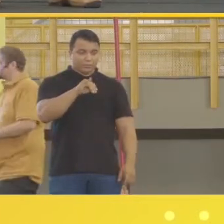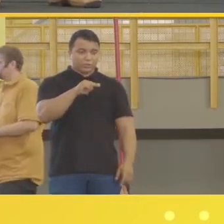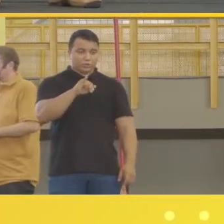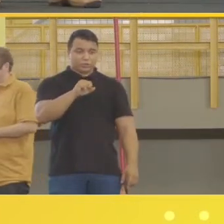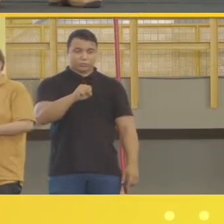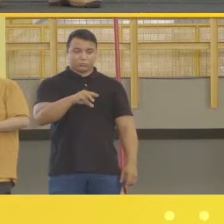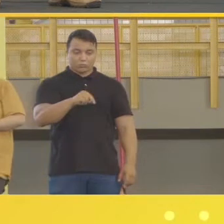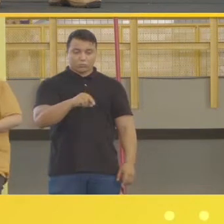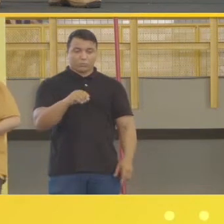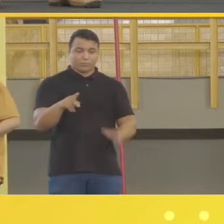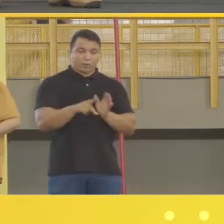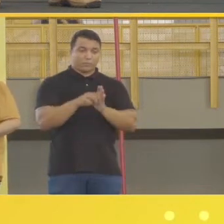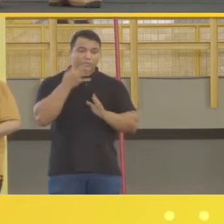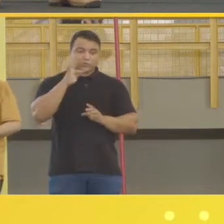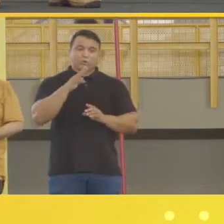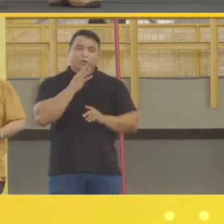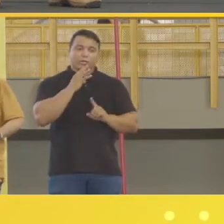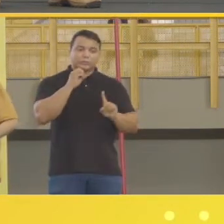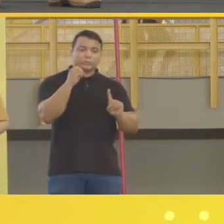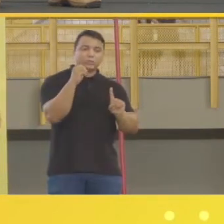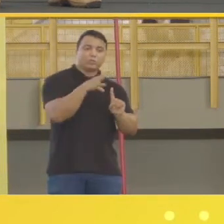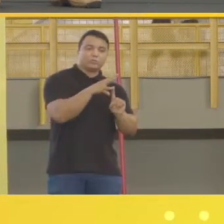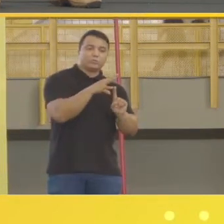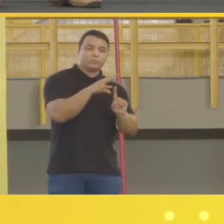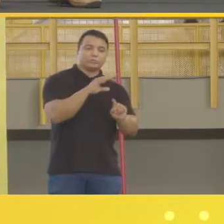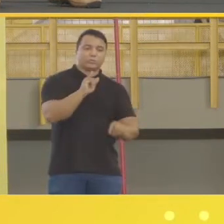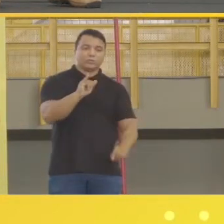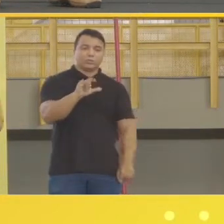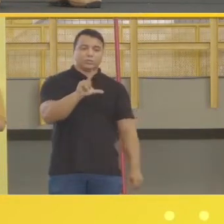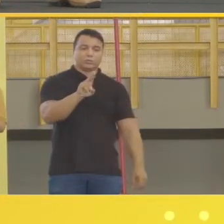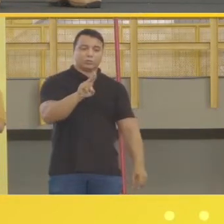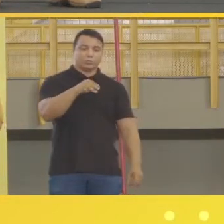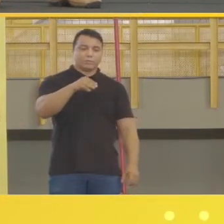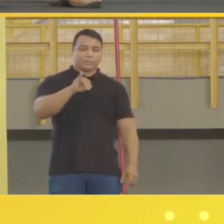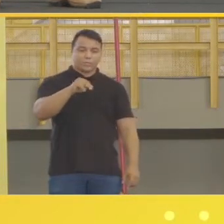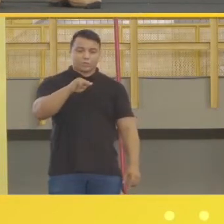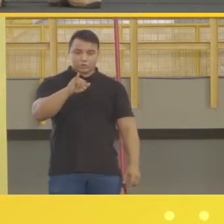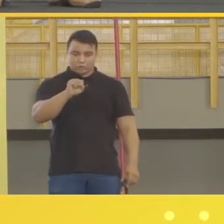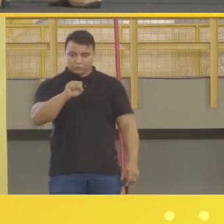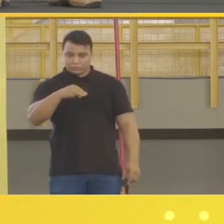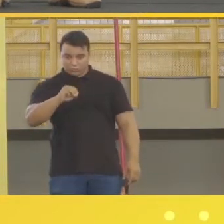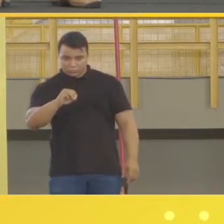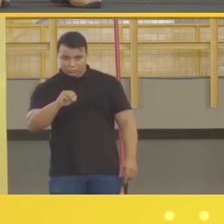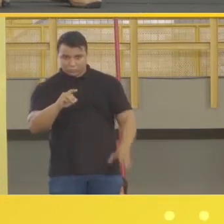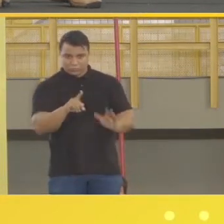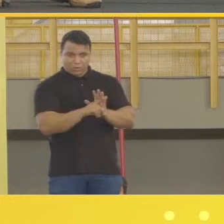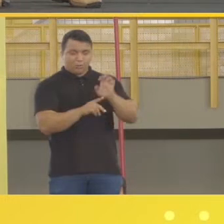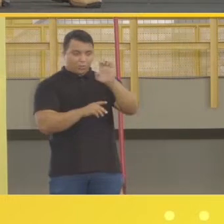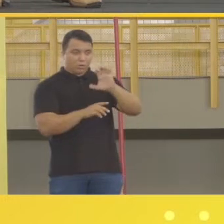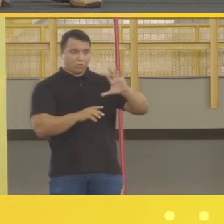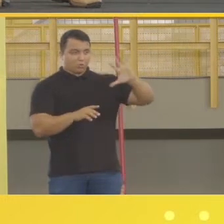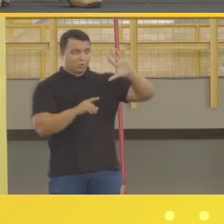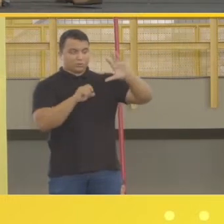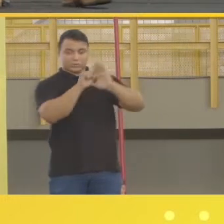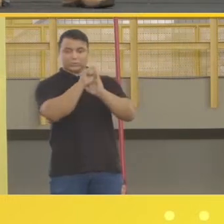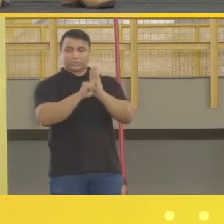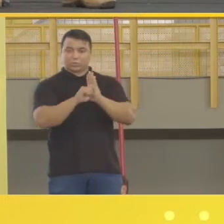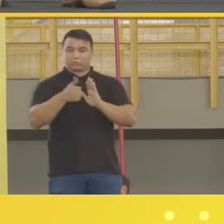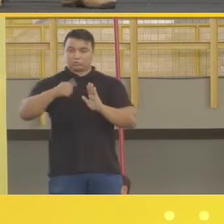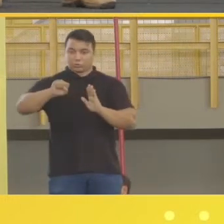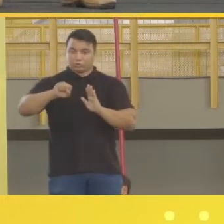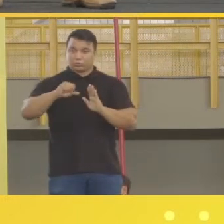o iluminismo ele era um dos mais potentes movimentos europeus do século XVIII e que